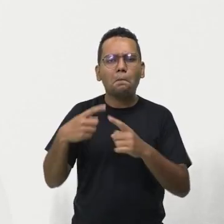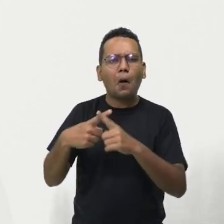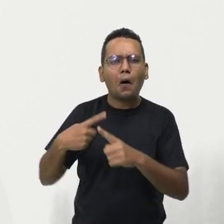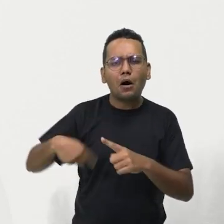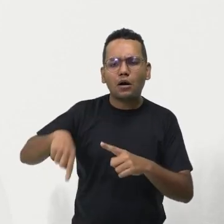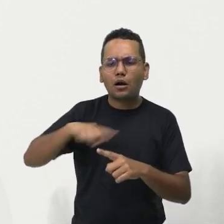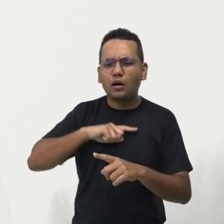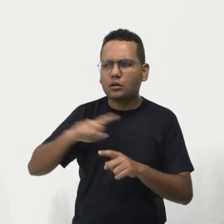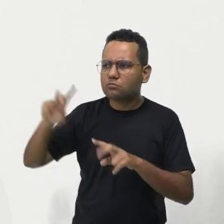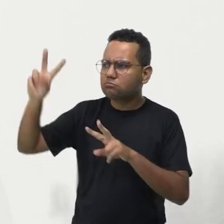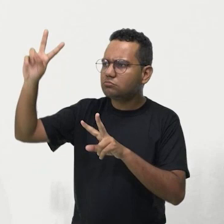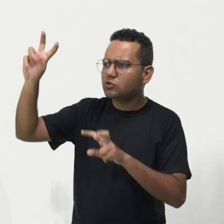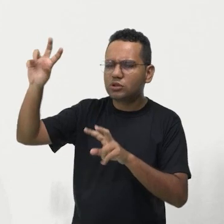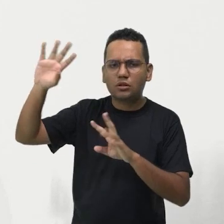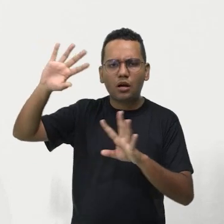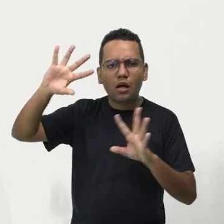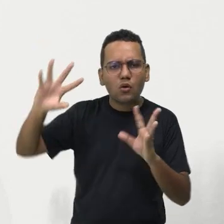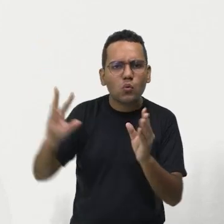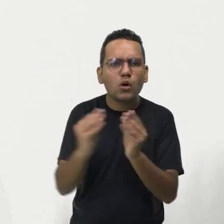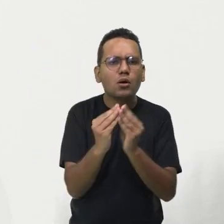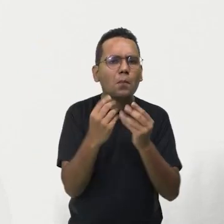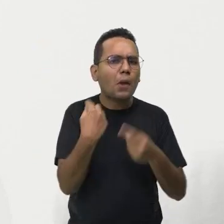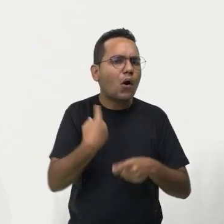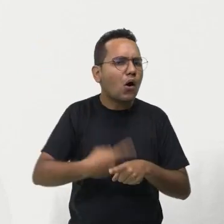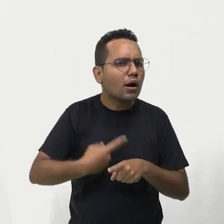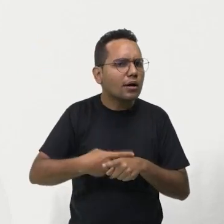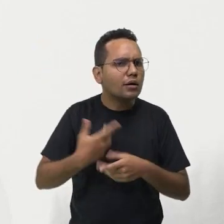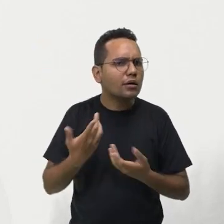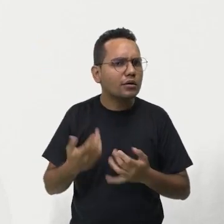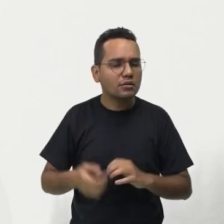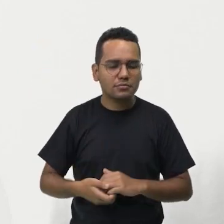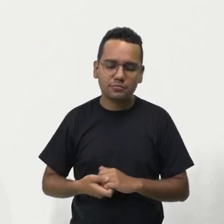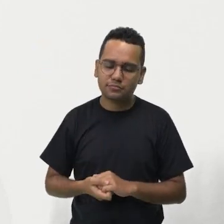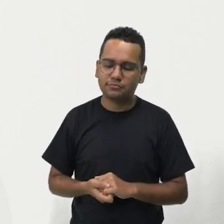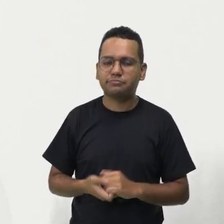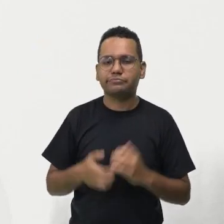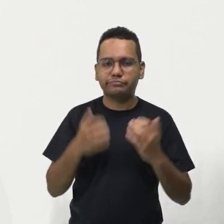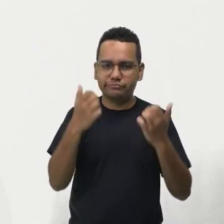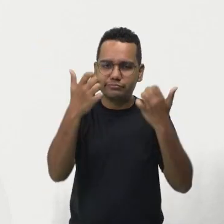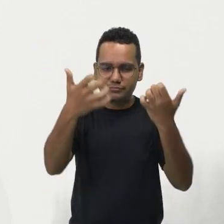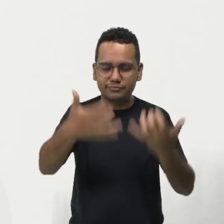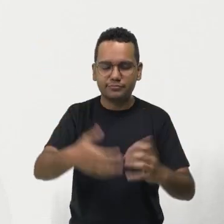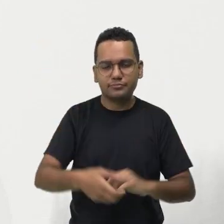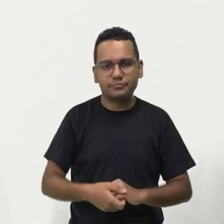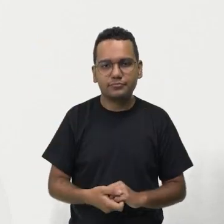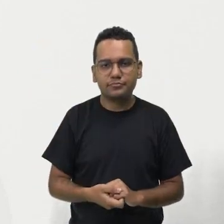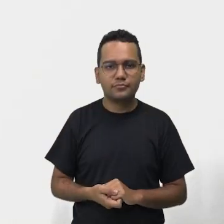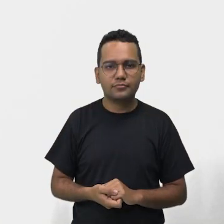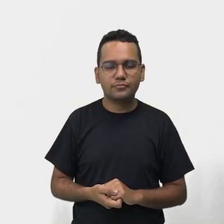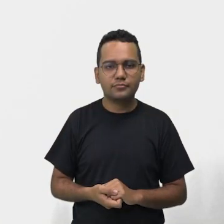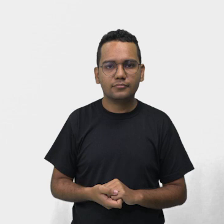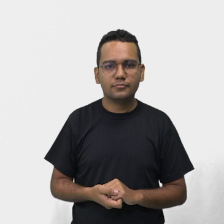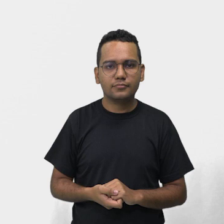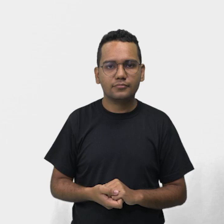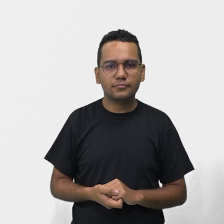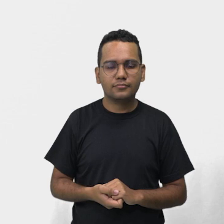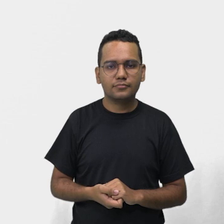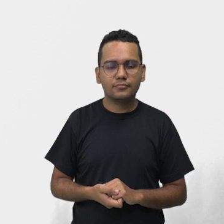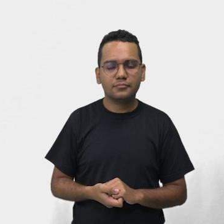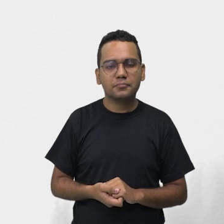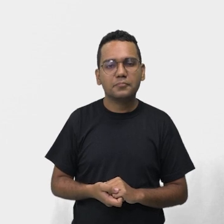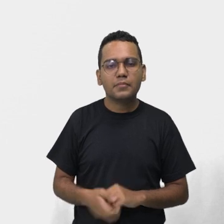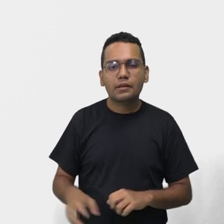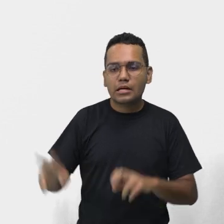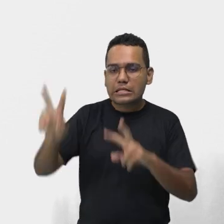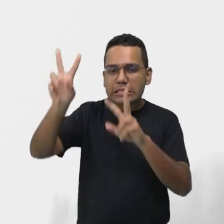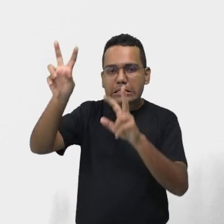que utilizar citações no resumo? E aí eu já respondo isso para vocês, olha só. As citações